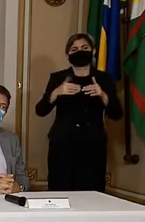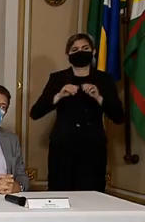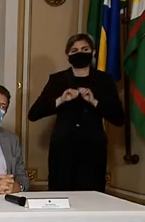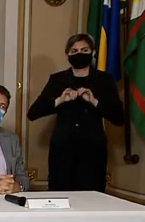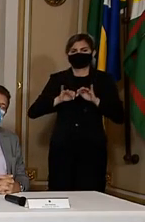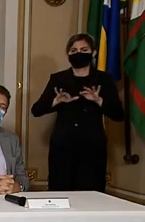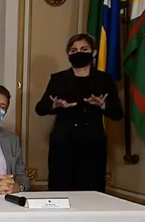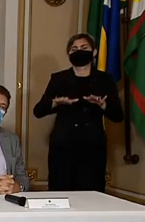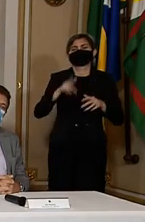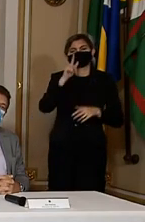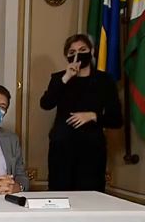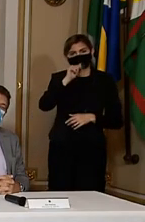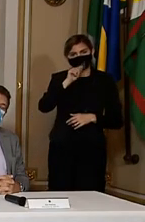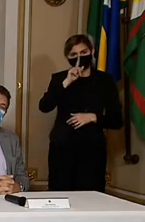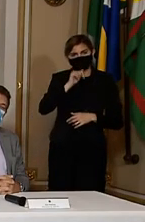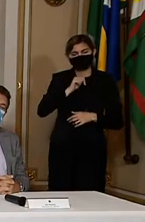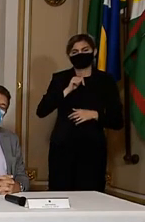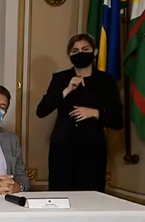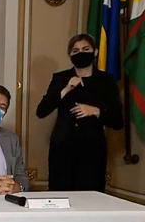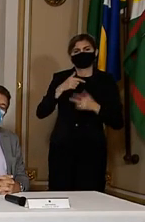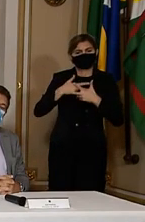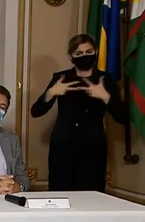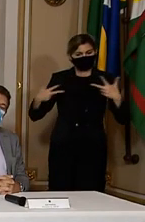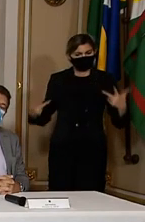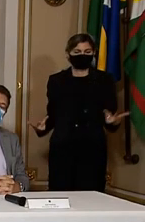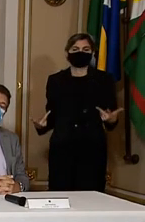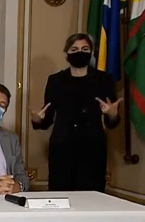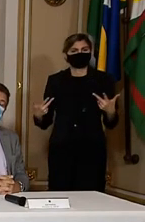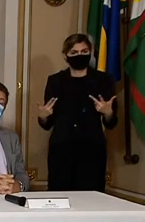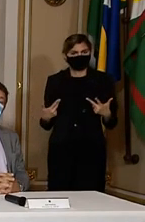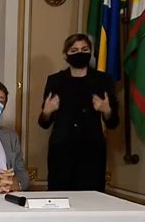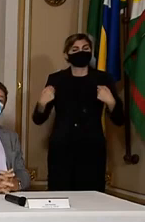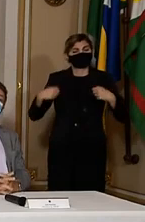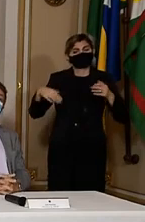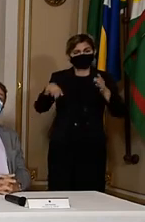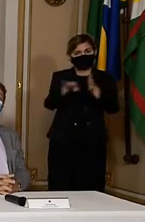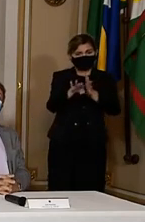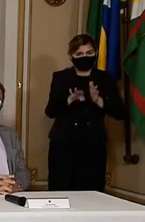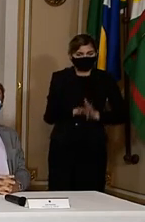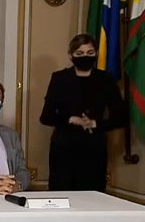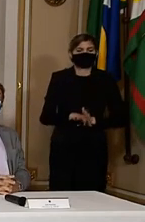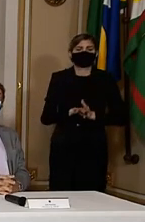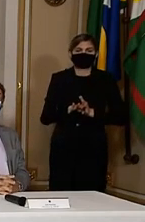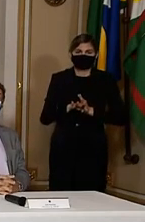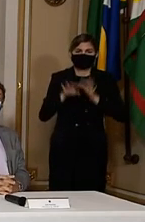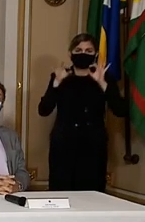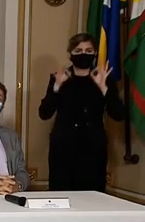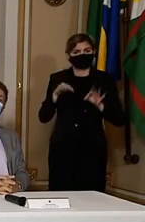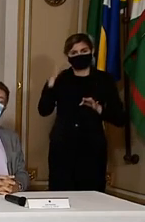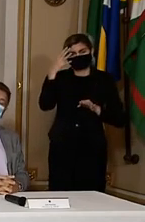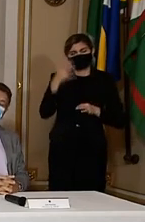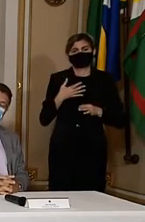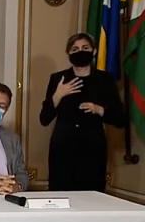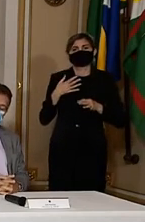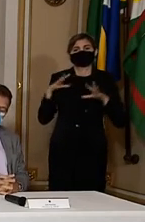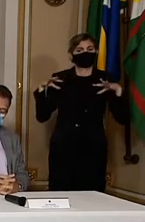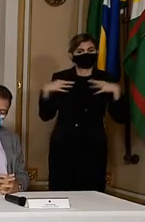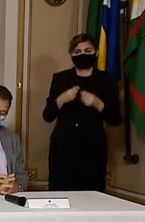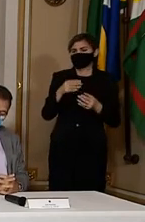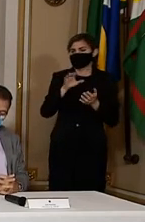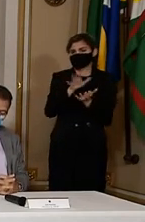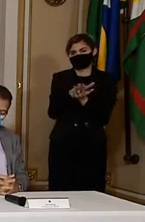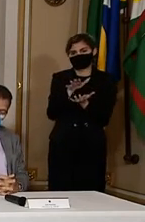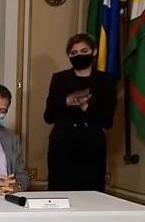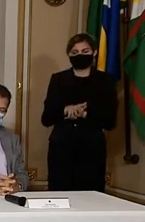na questão da água na água de qualidade que precisa chegar e maneiras Olá a todos